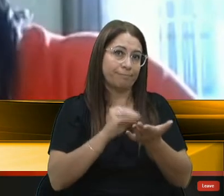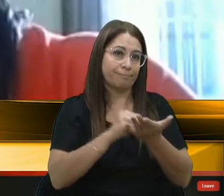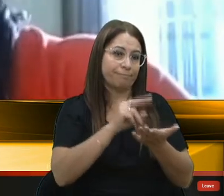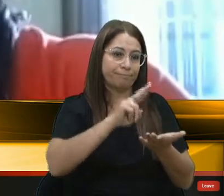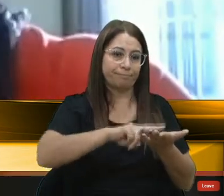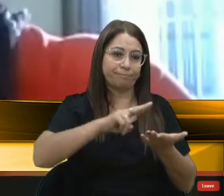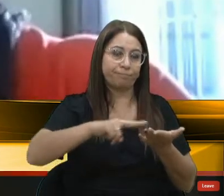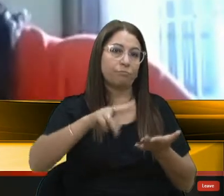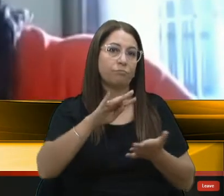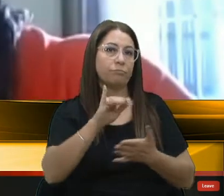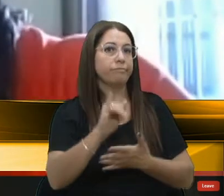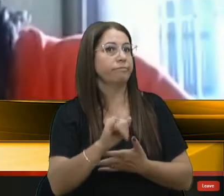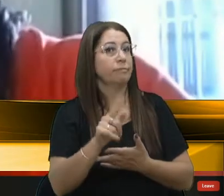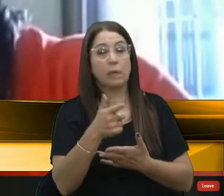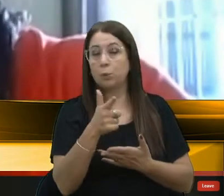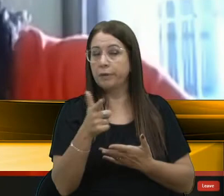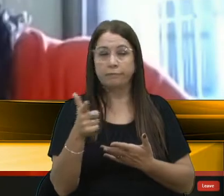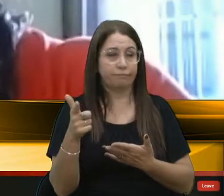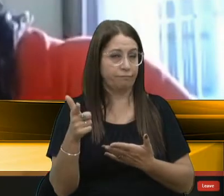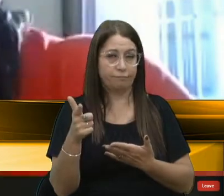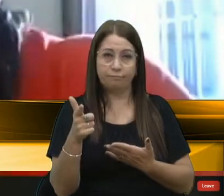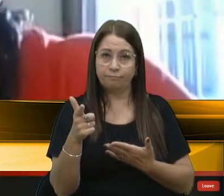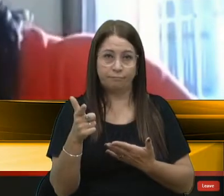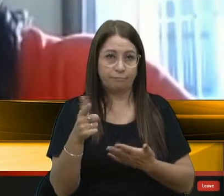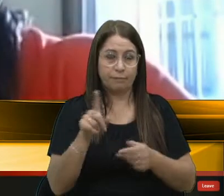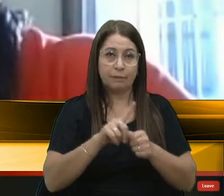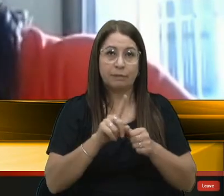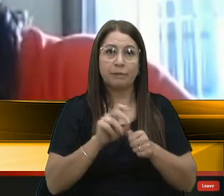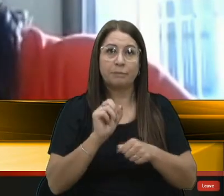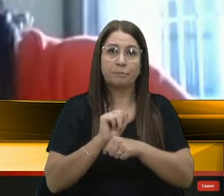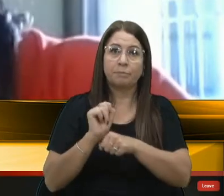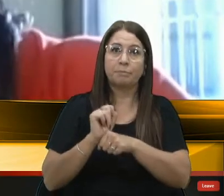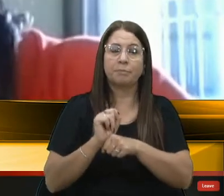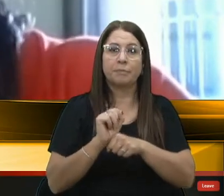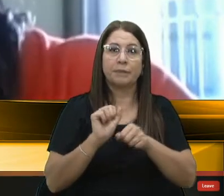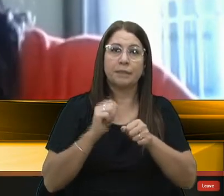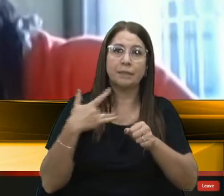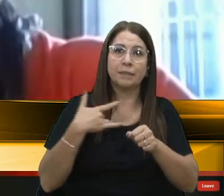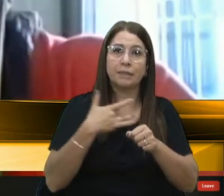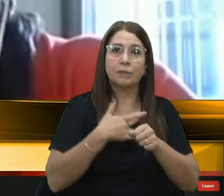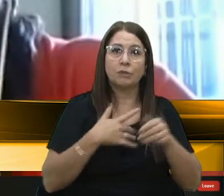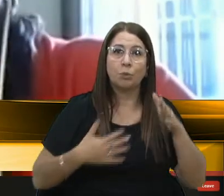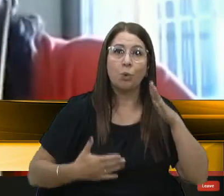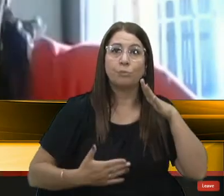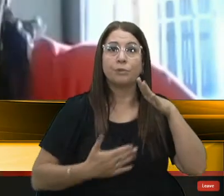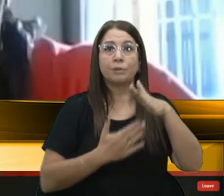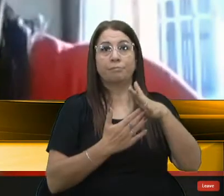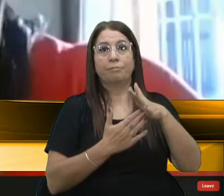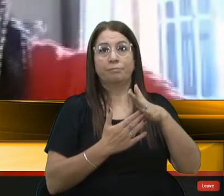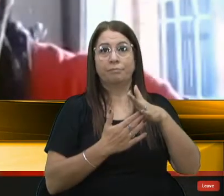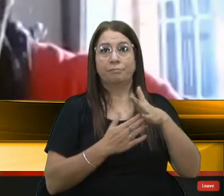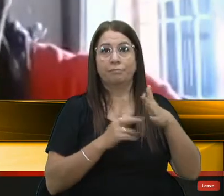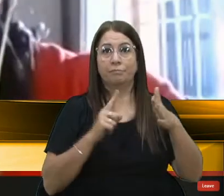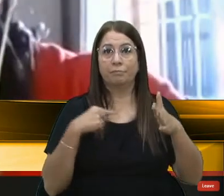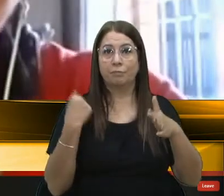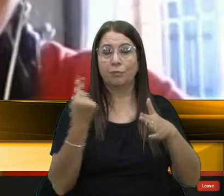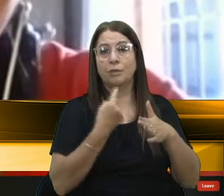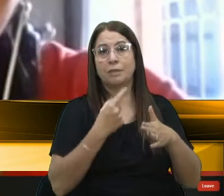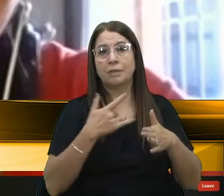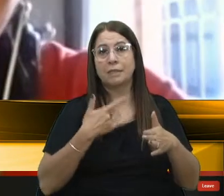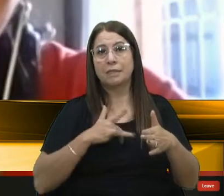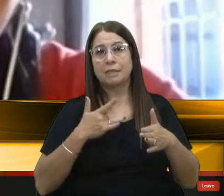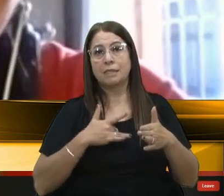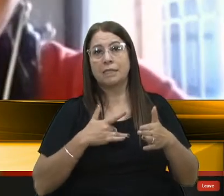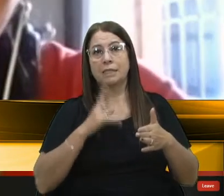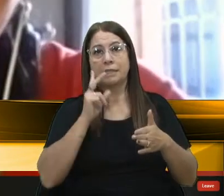A gente não tem leitos, né? A retaguarda de saúde para a questão da pandemia está no limite. Nós, infelizmente, o que